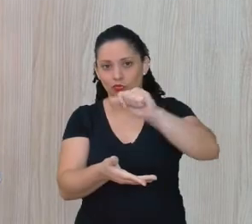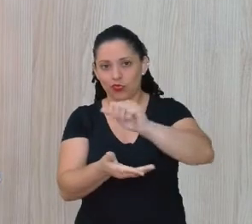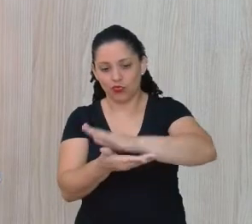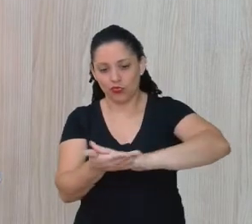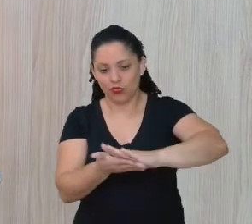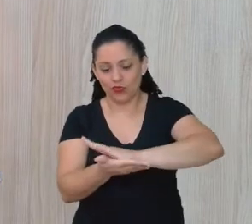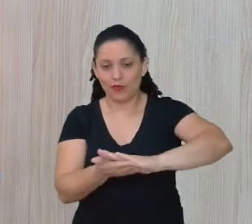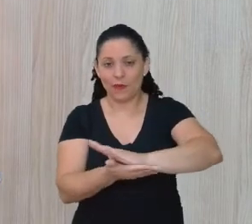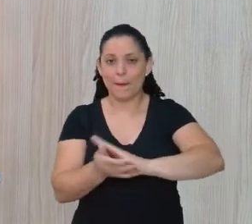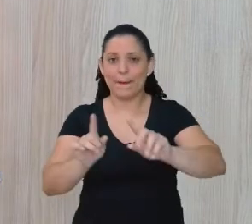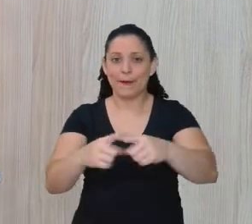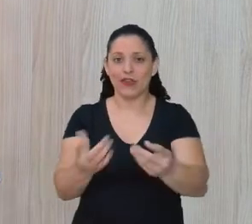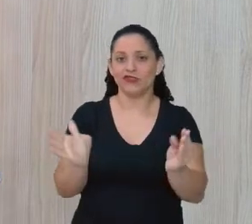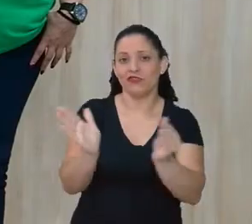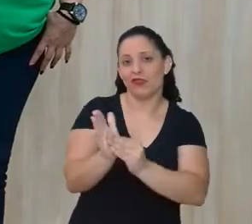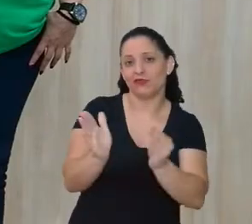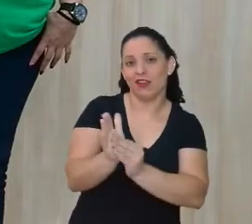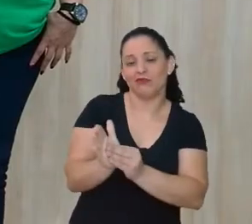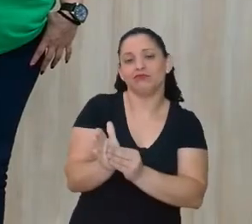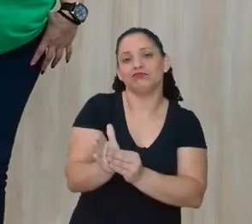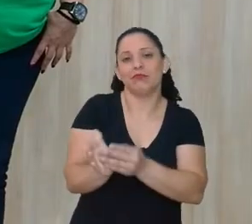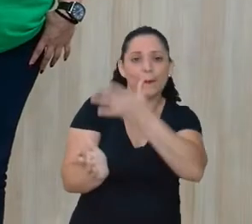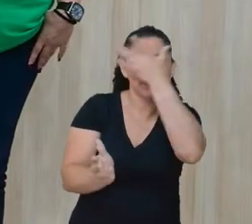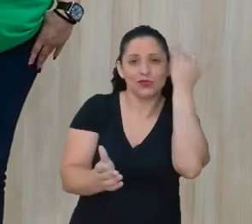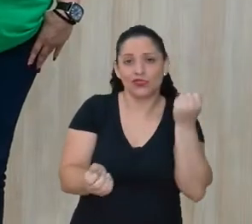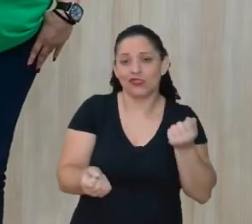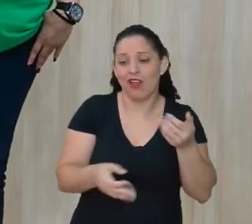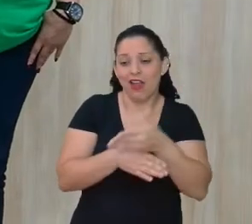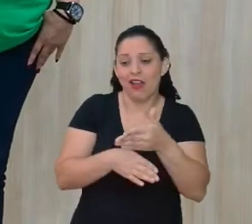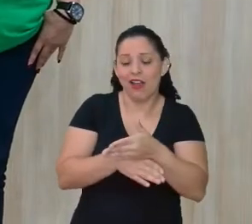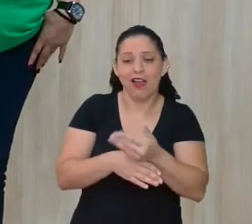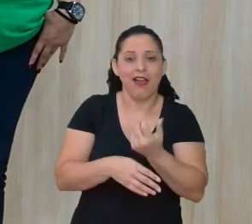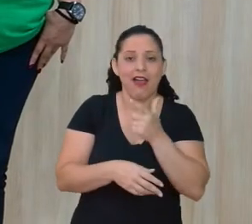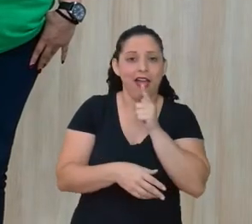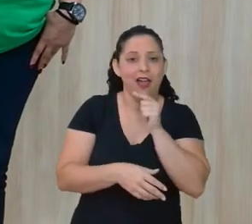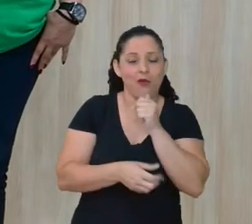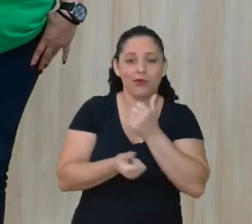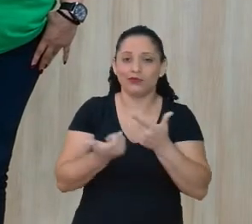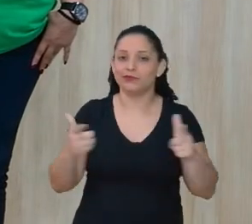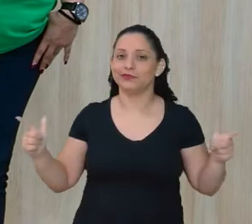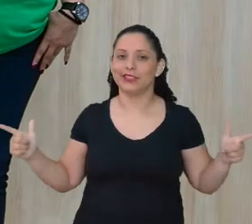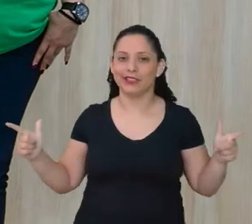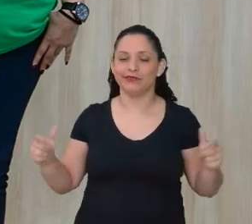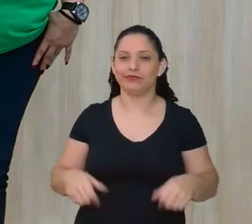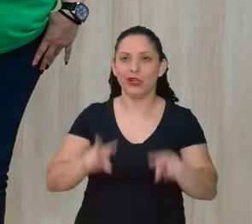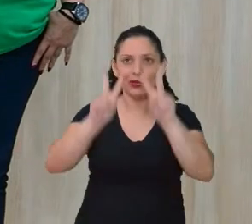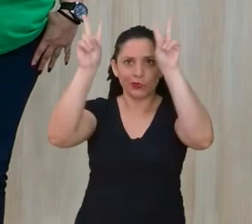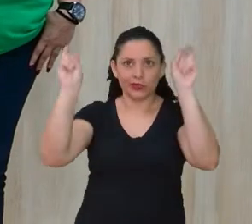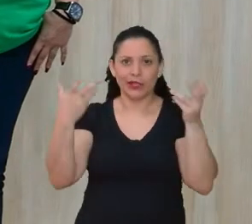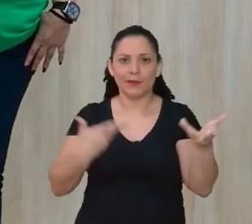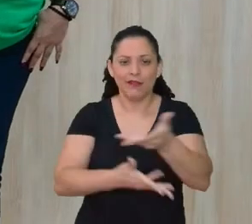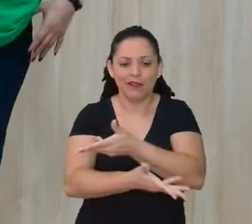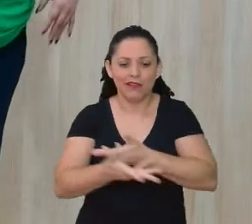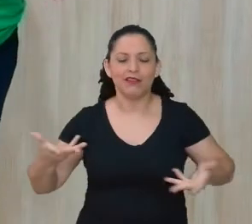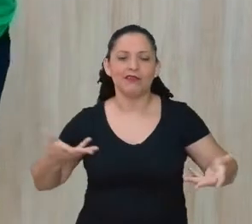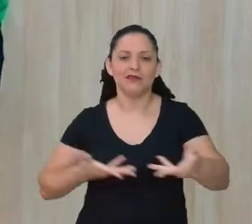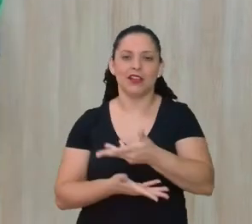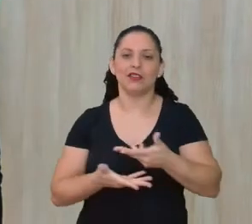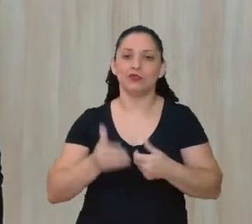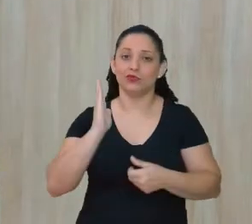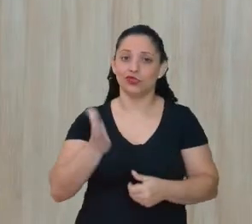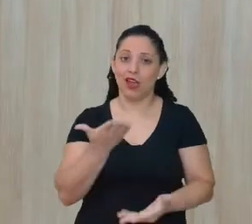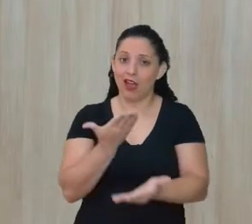água tem. Né? E aí você vê, né, como todos esses temas estão interligados. Nós tivemos aulas aqui sobre